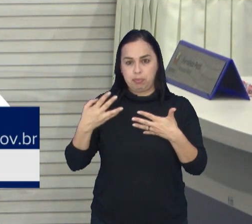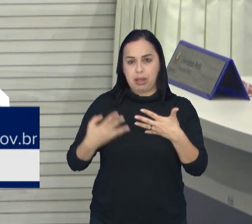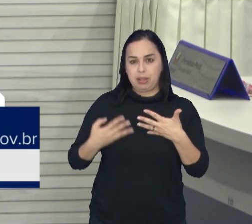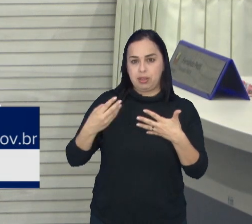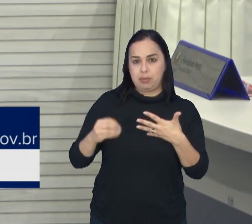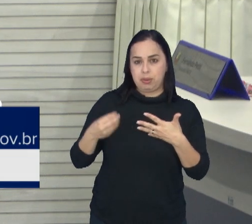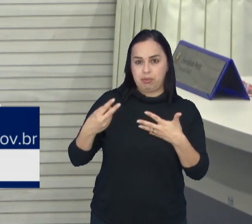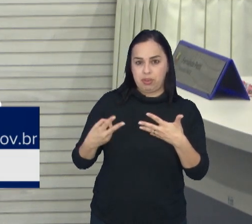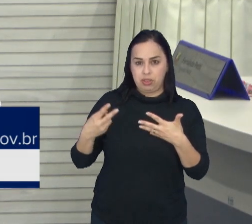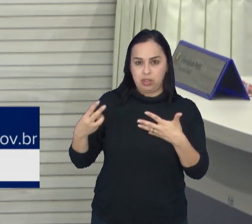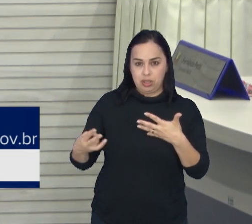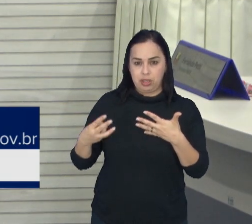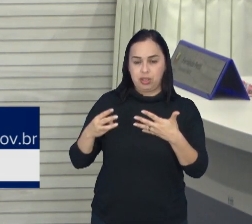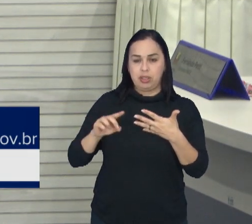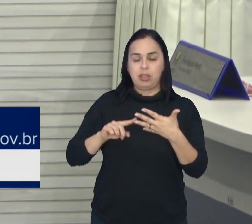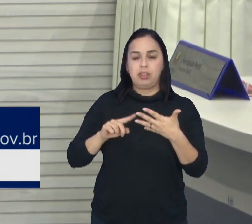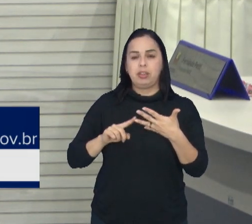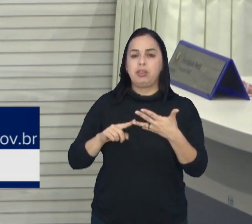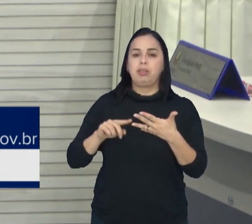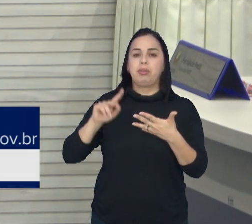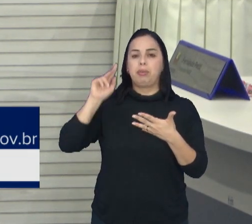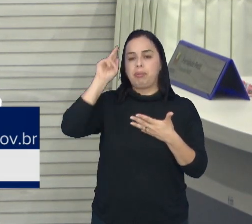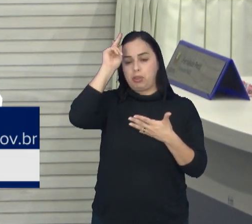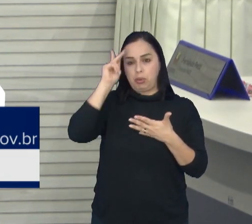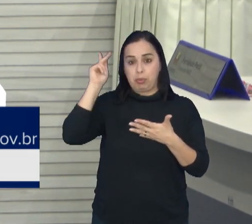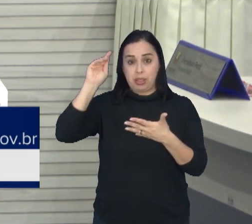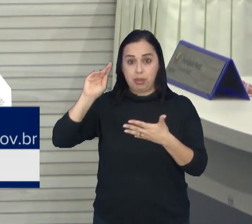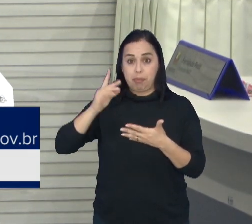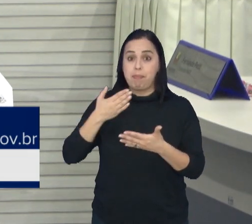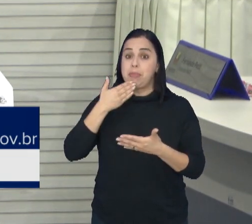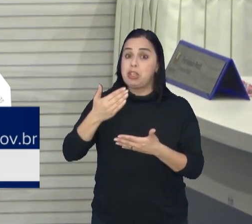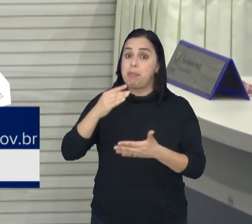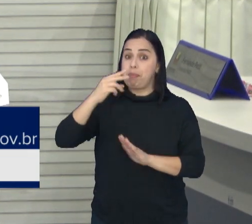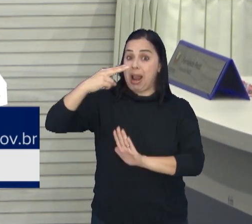5149/2023, do vereador Fernando Petit.